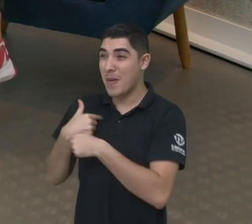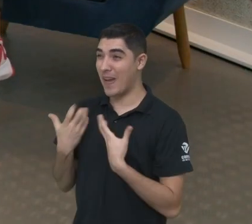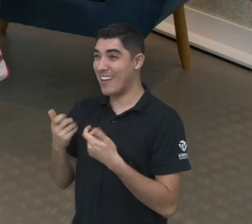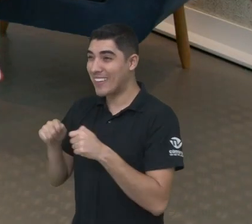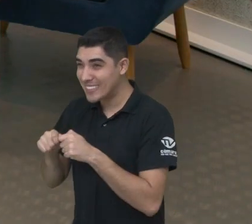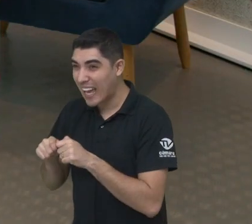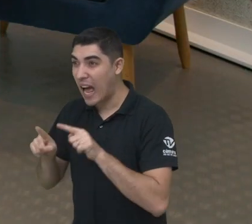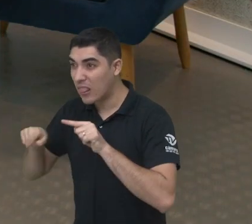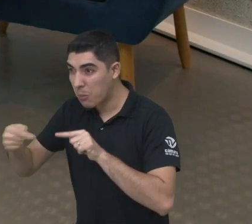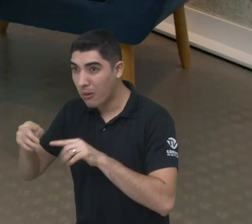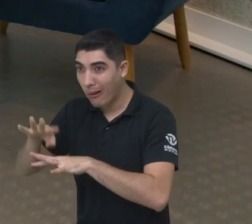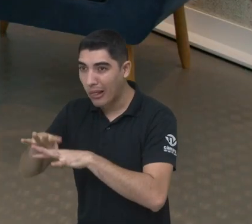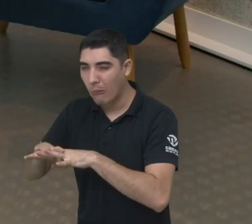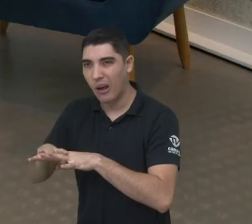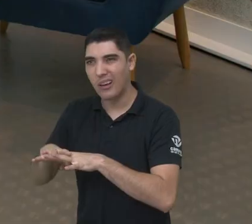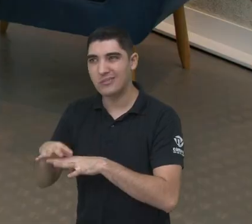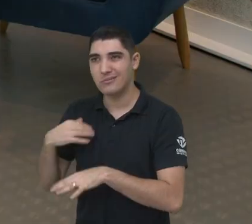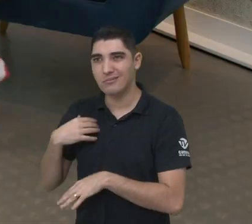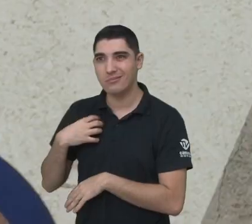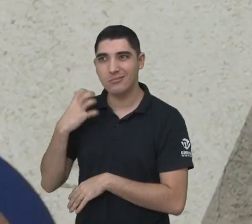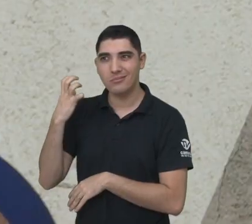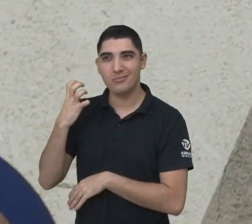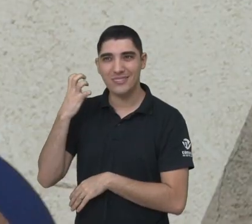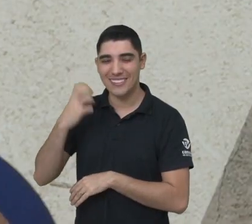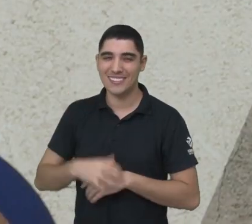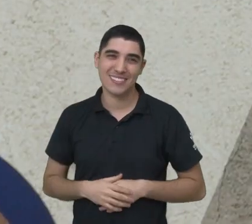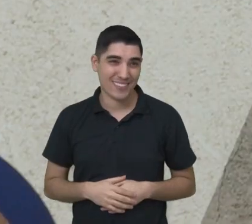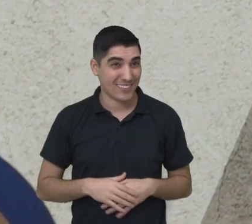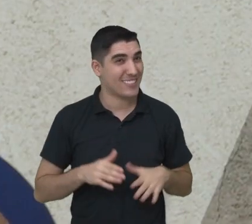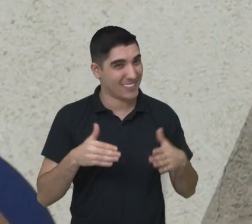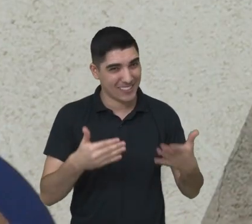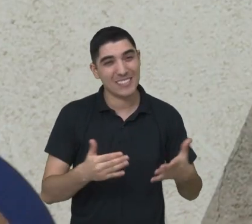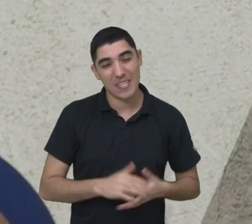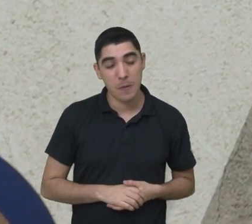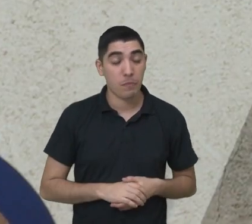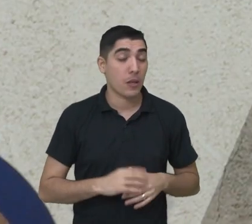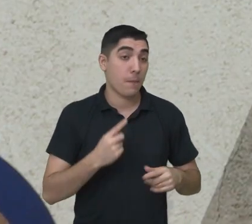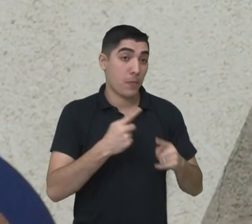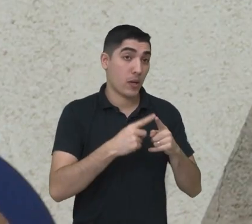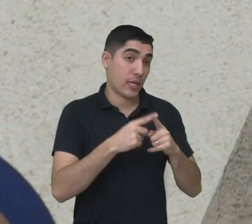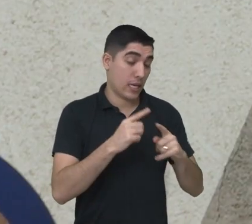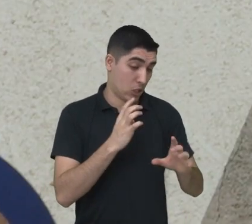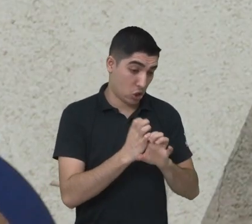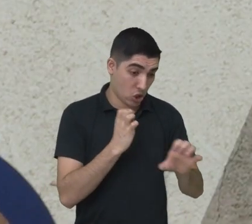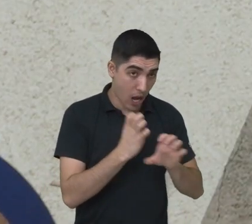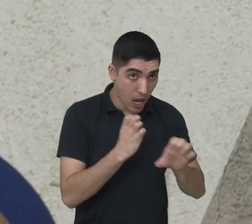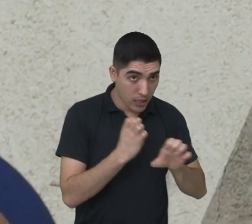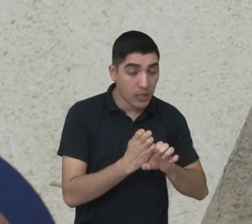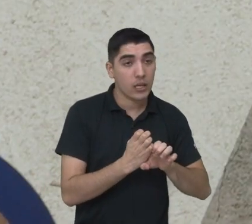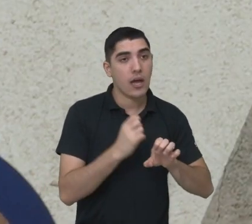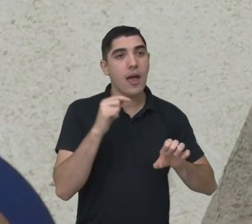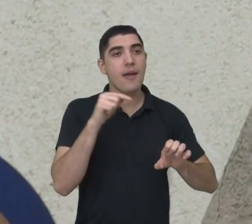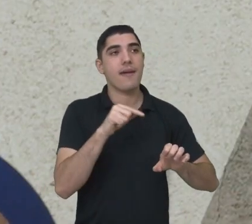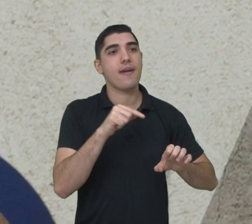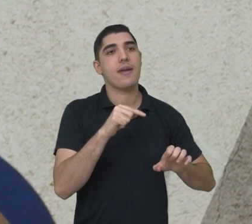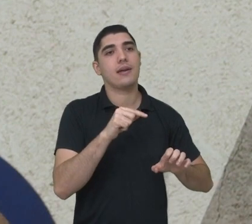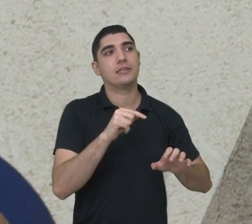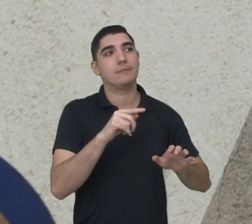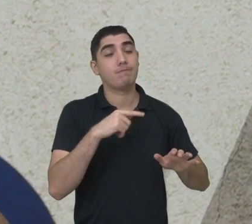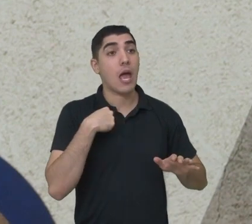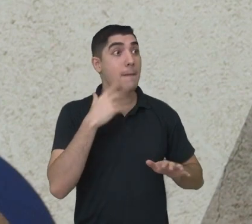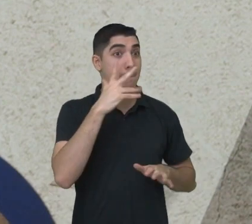aí entrou em exatas, eu já fiquei meio assim. Ah, Elif, porque, assim, toda engenharia, né, parte daquele sonho da engenharia, pô, vou